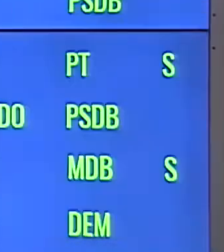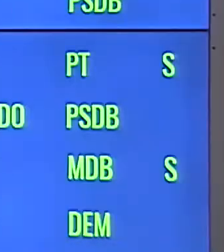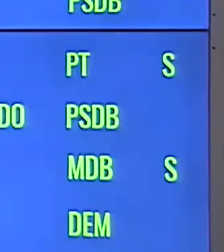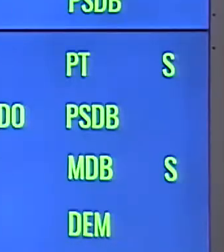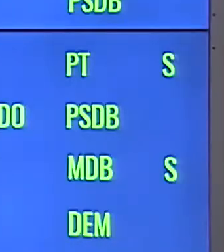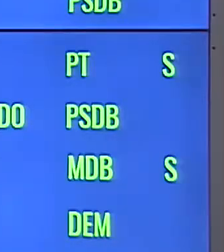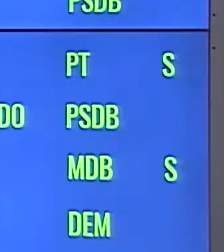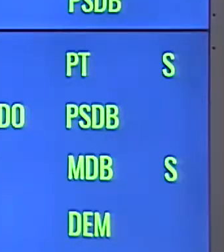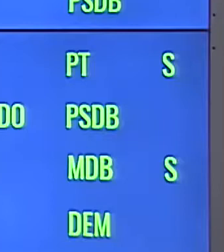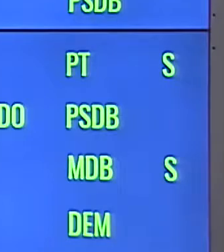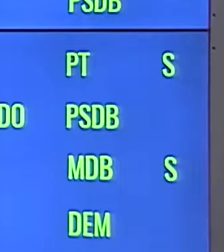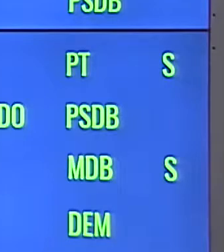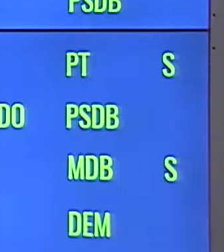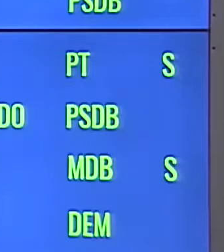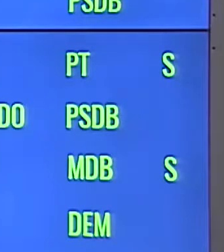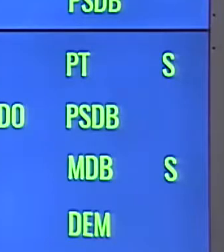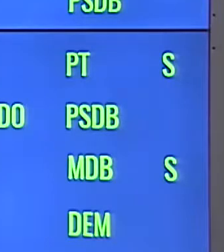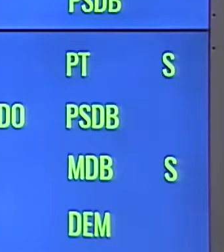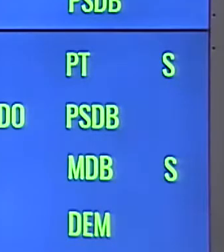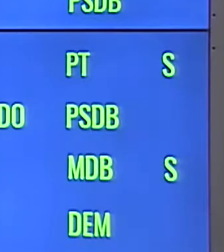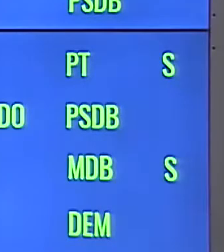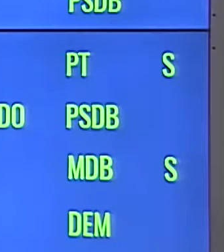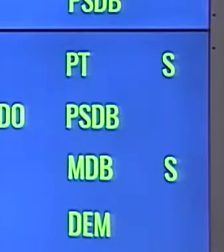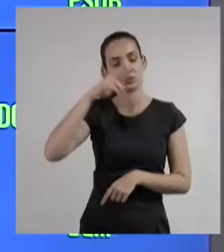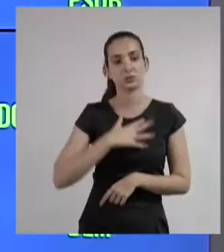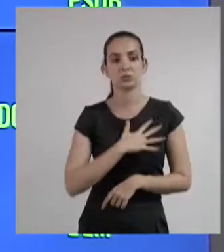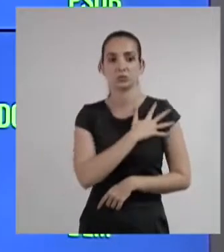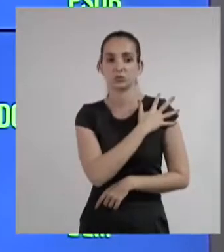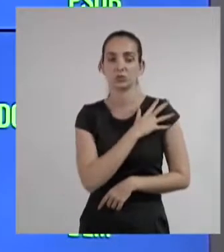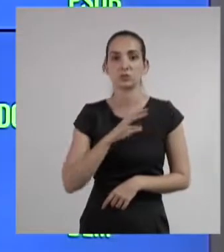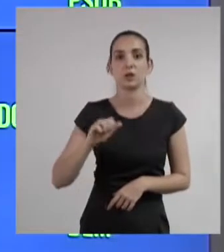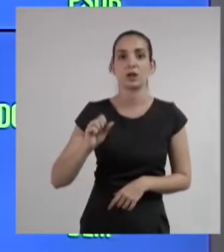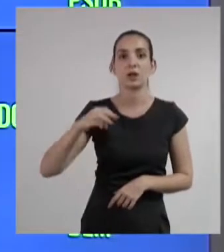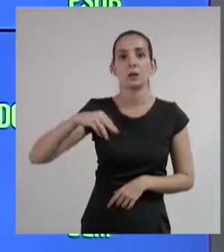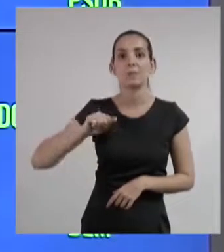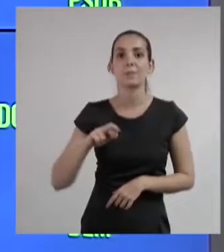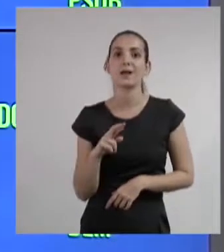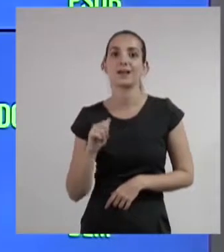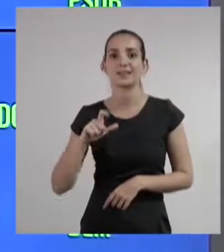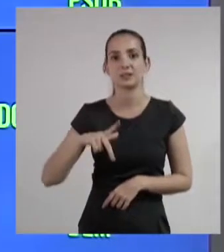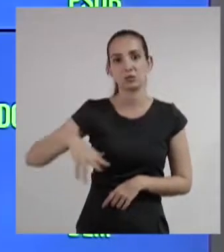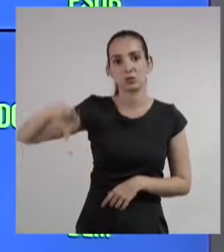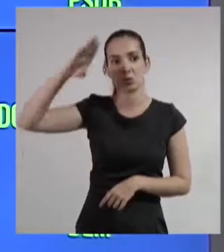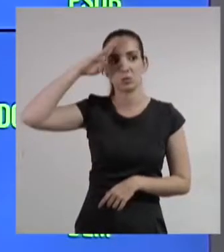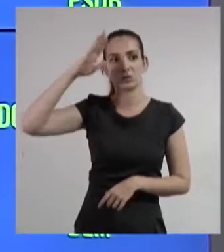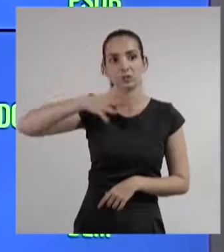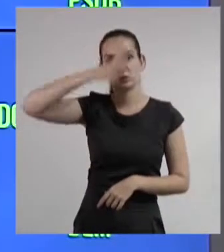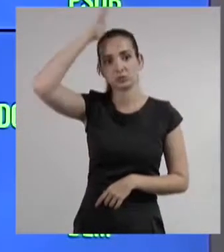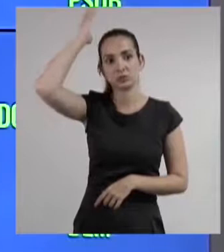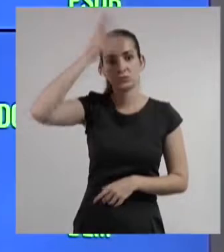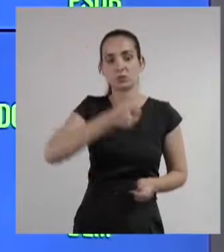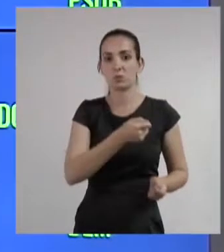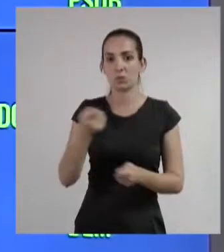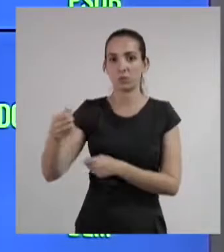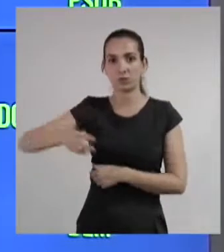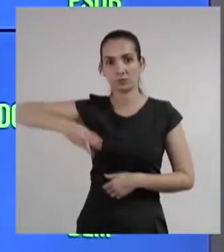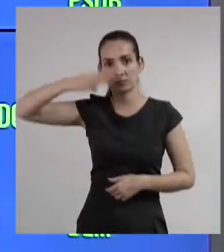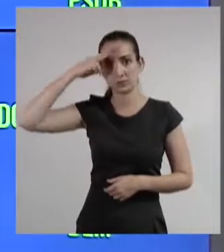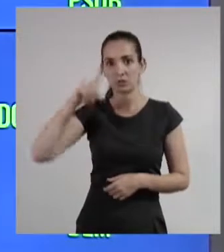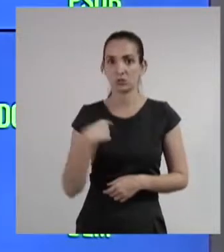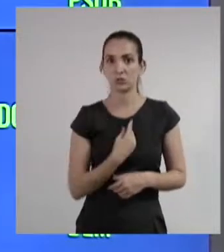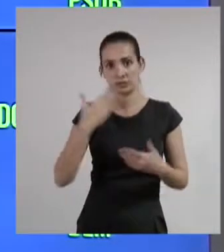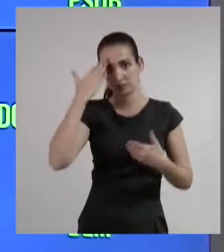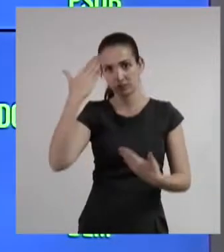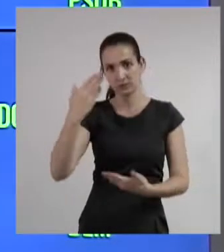A presença do coronel Joilson Alves do Amaral, comandante-geral do Corpo de Bombeiros Militar. Nosso agradecimento